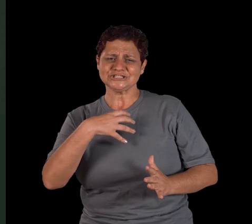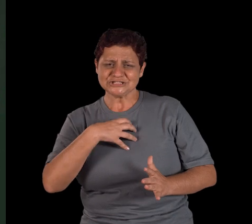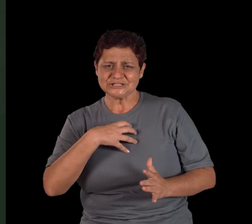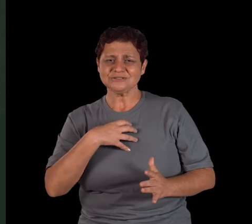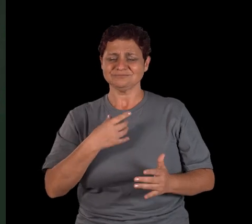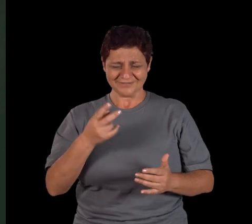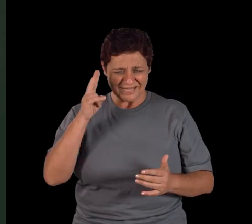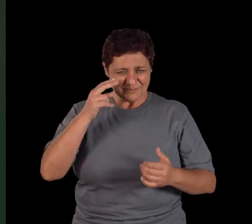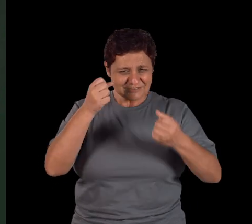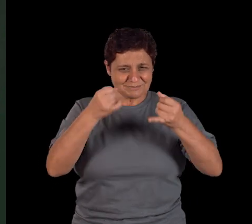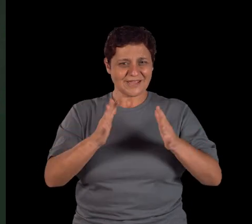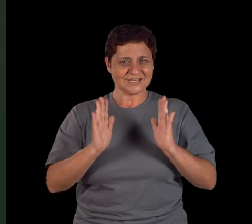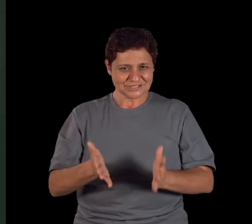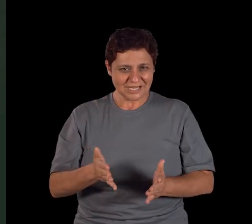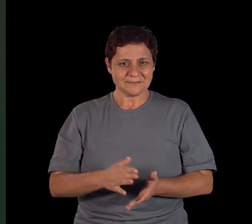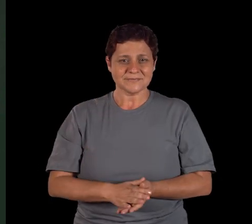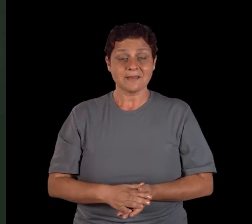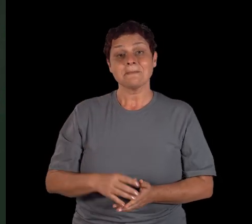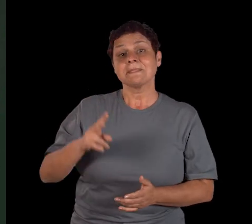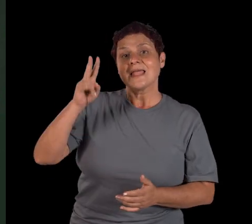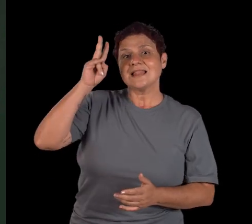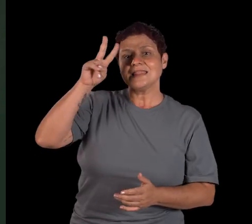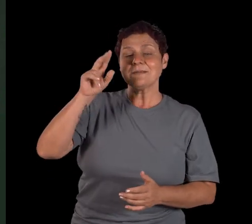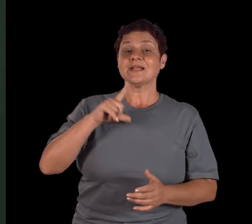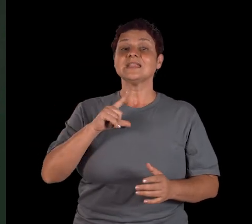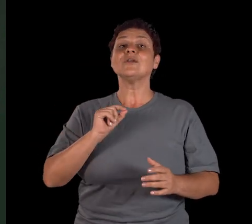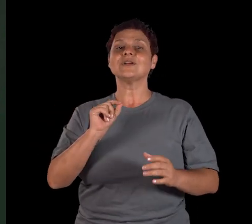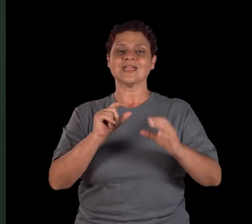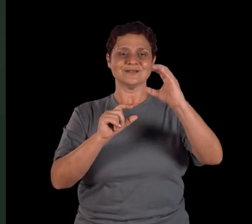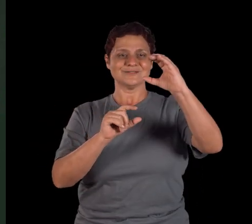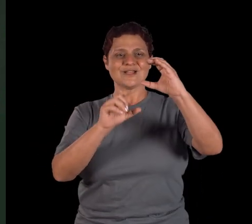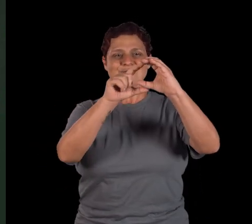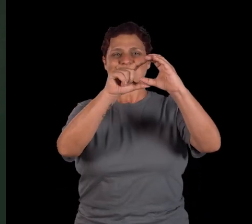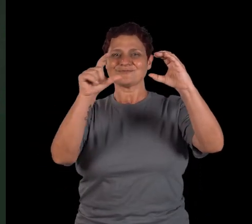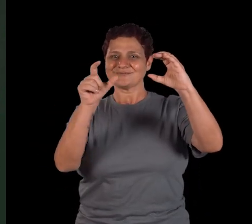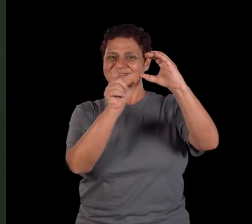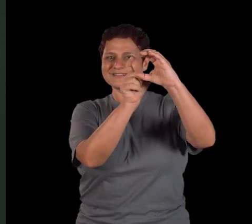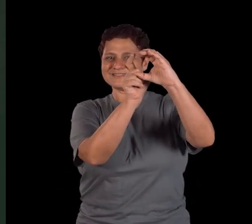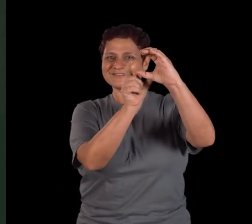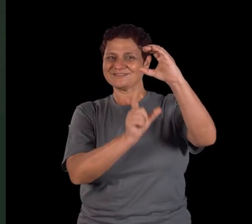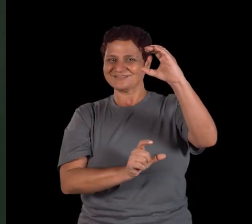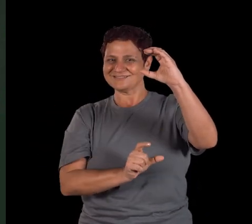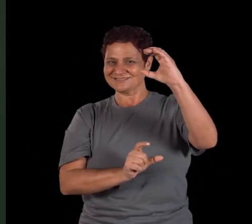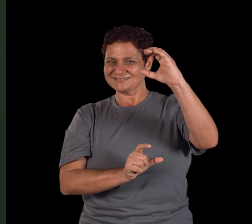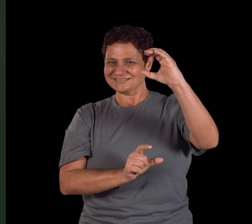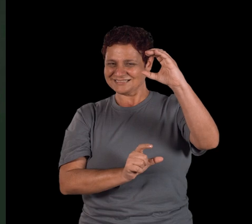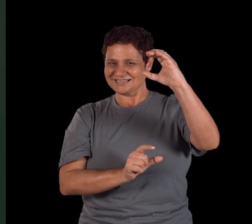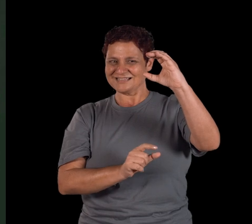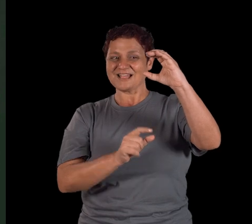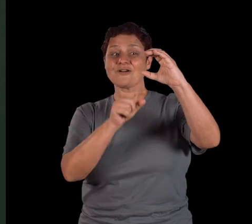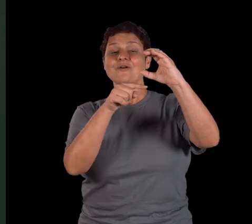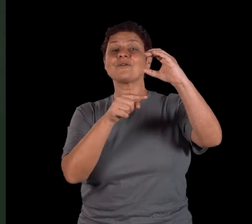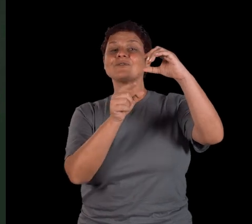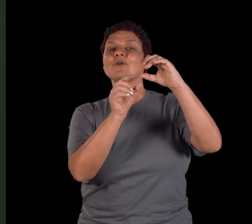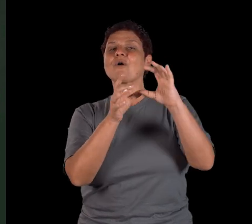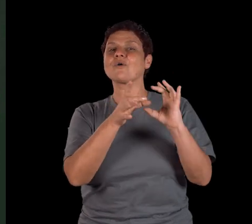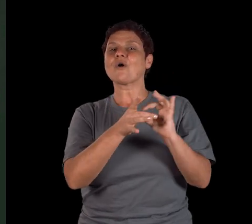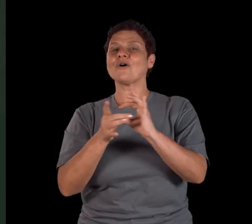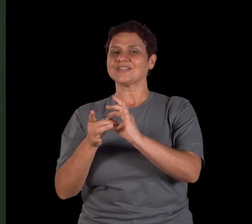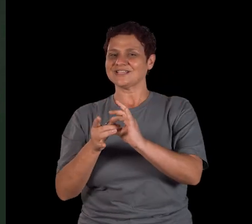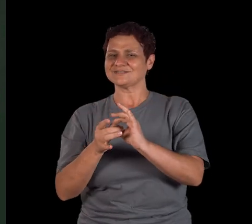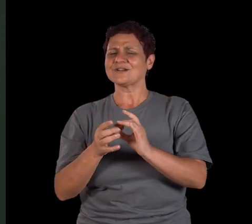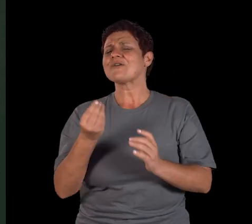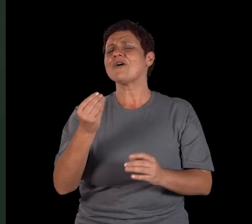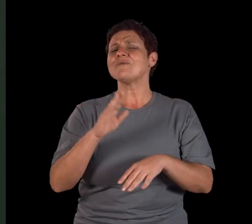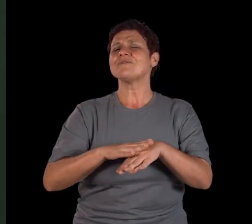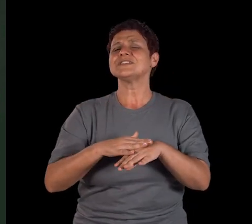Sentido e significado? Beleza. Lembra assim, conotação, contexto. Conotação, contexto. Professor, tem um